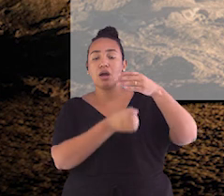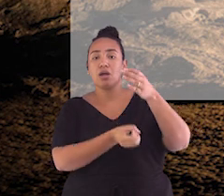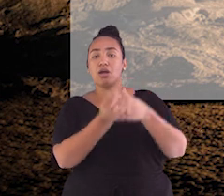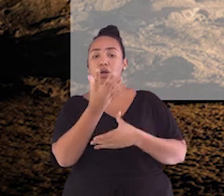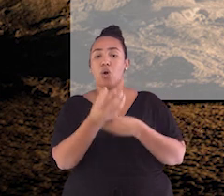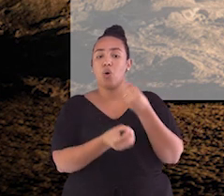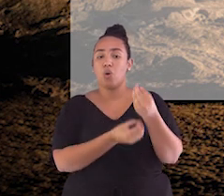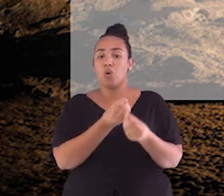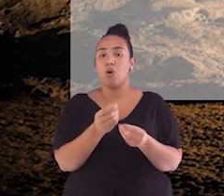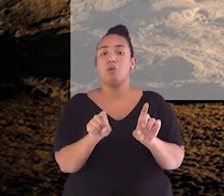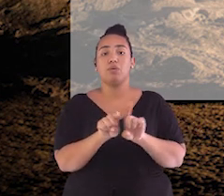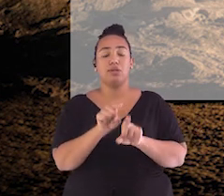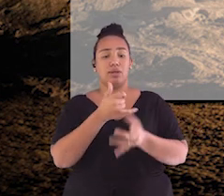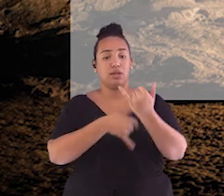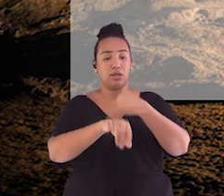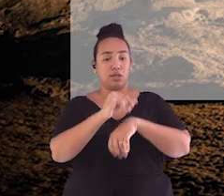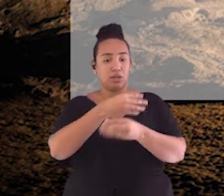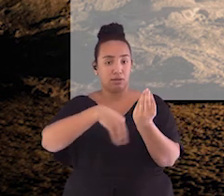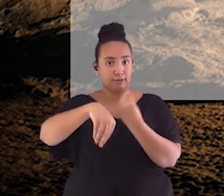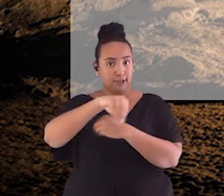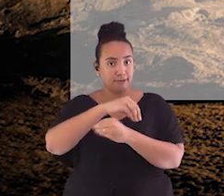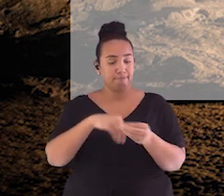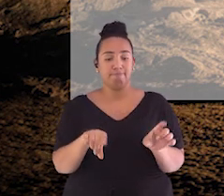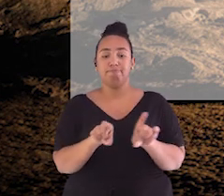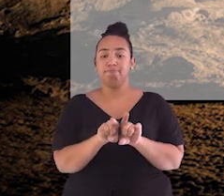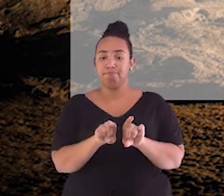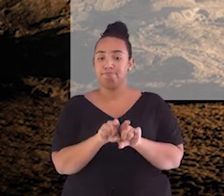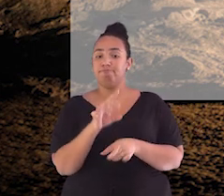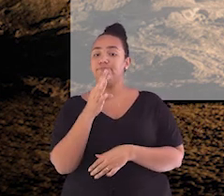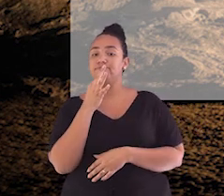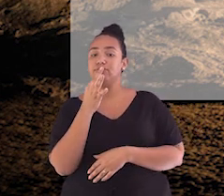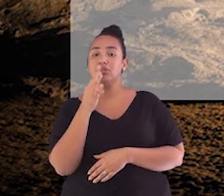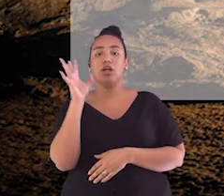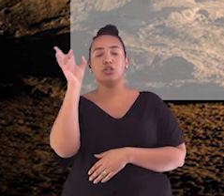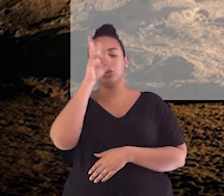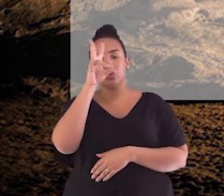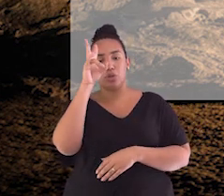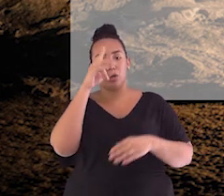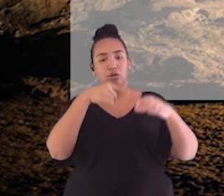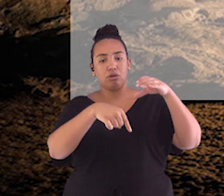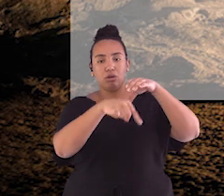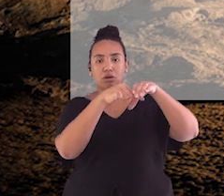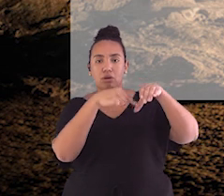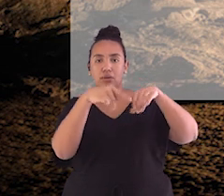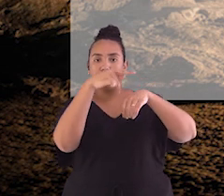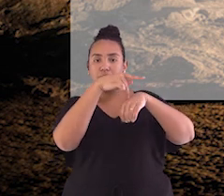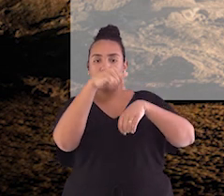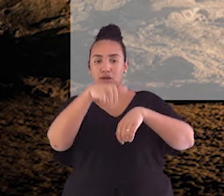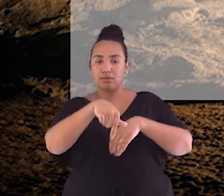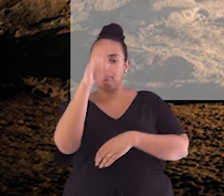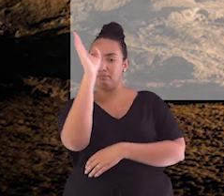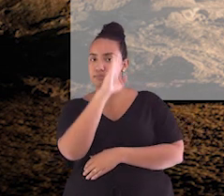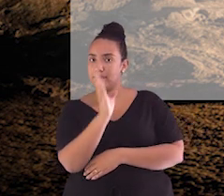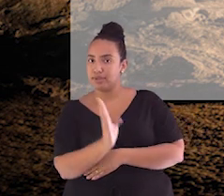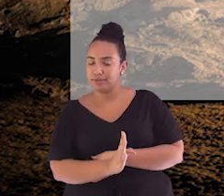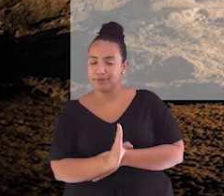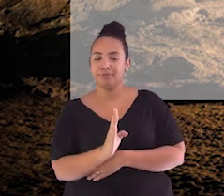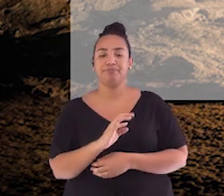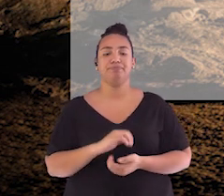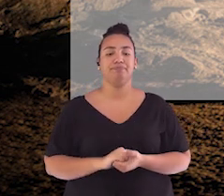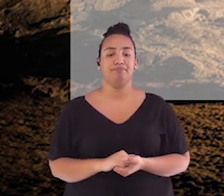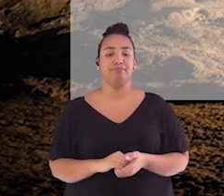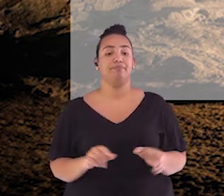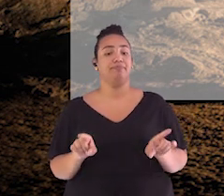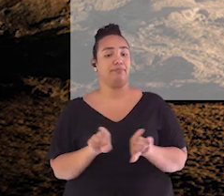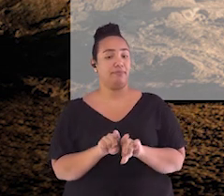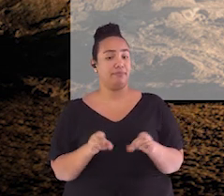processos químicos envolvidos, além de conhecer a importância, histórica das cavernas no Brasil. Vamos